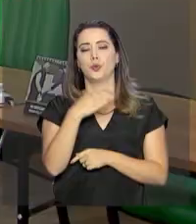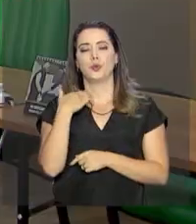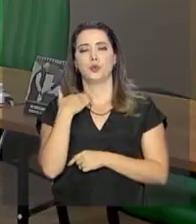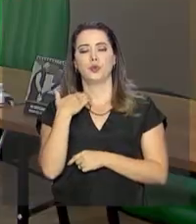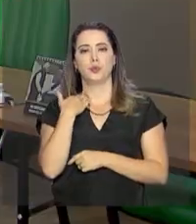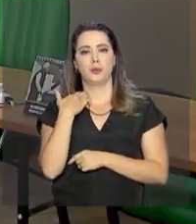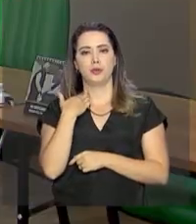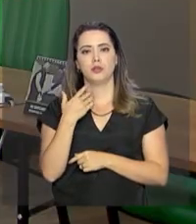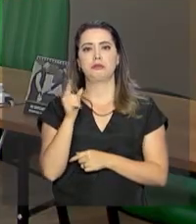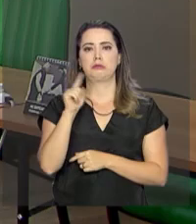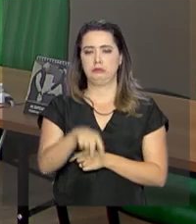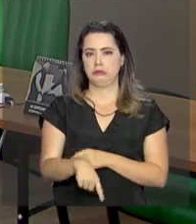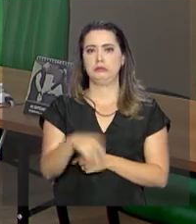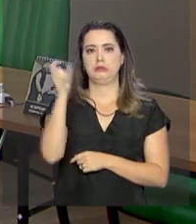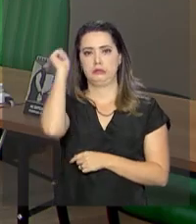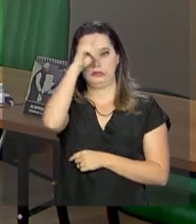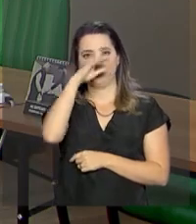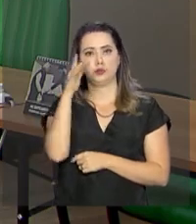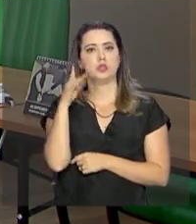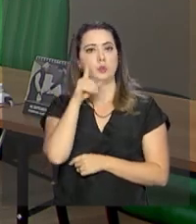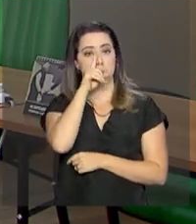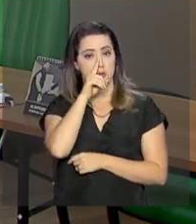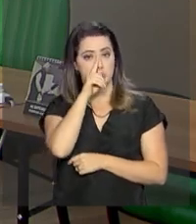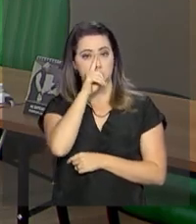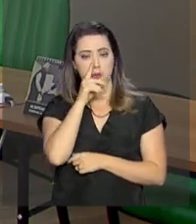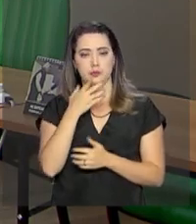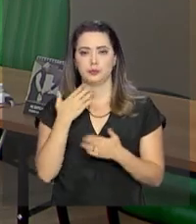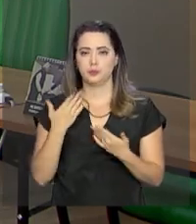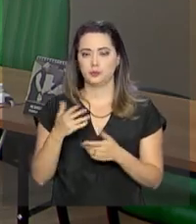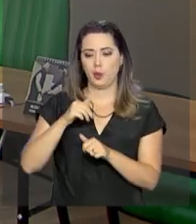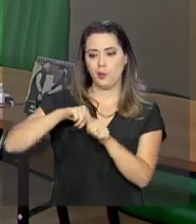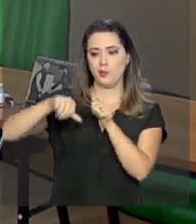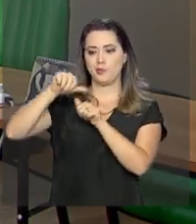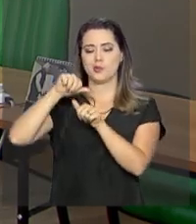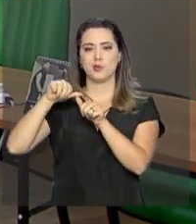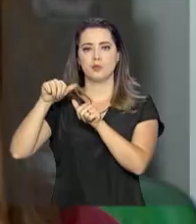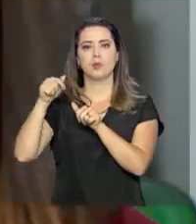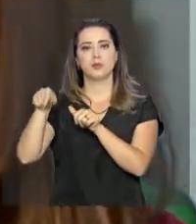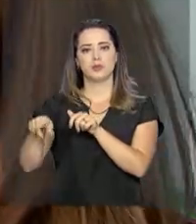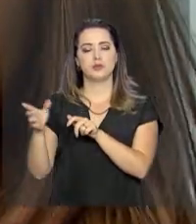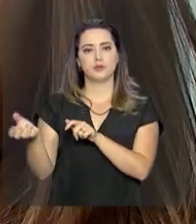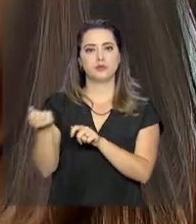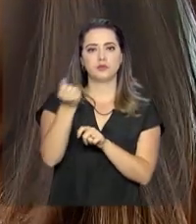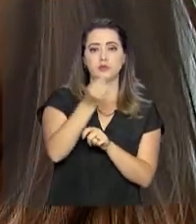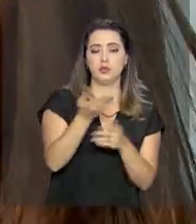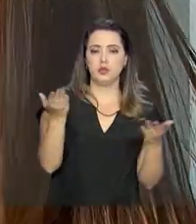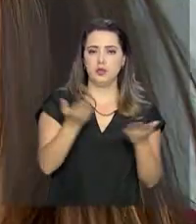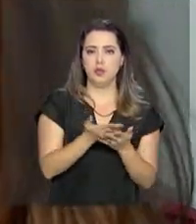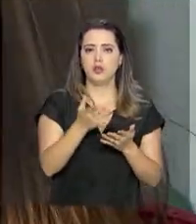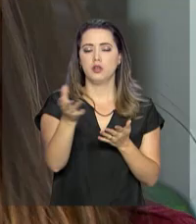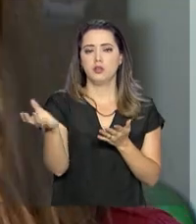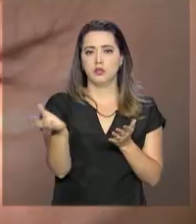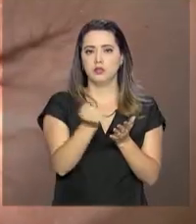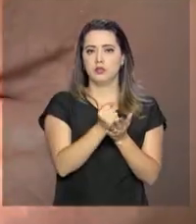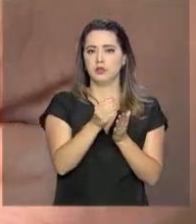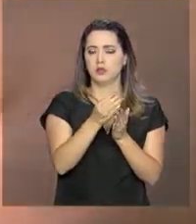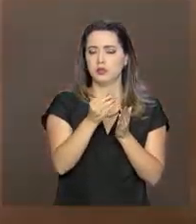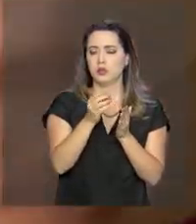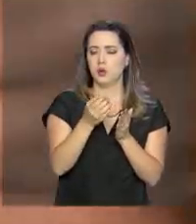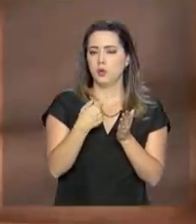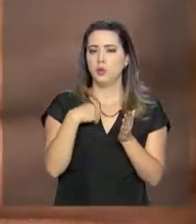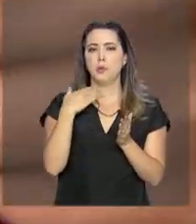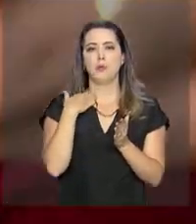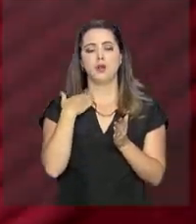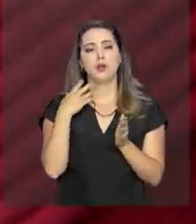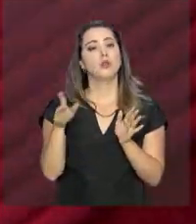para evitar os transtornos ela pediu a portabilidade da conta salário e passou a receber o ordenado diretamente no